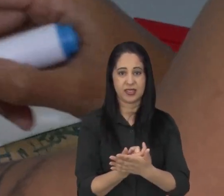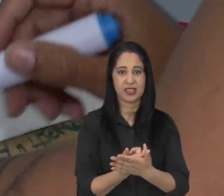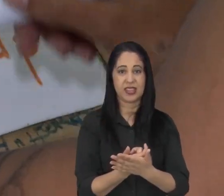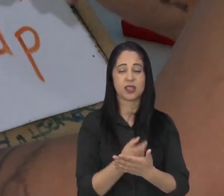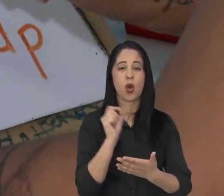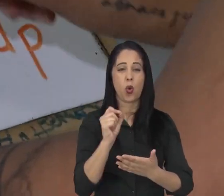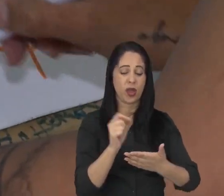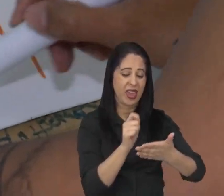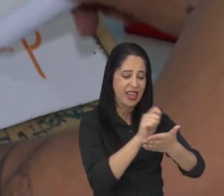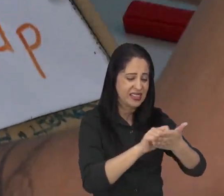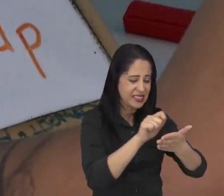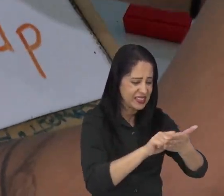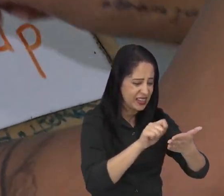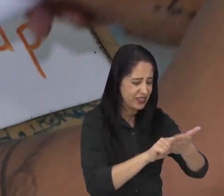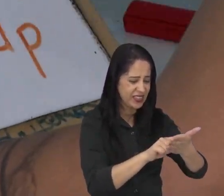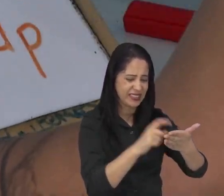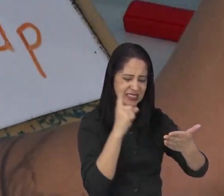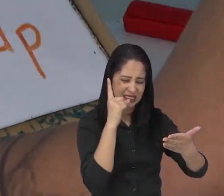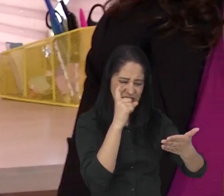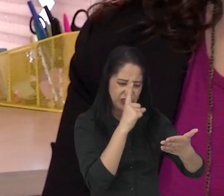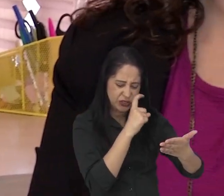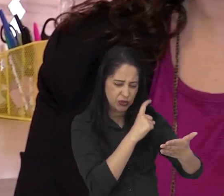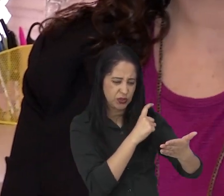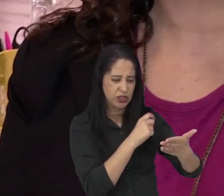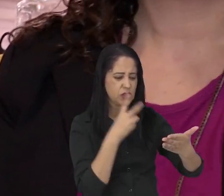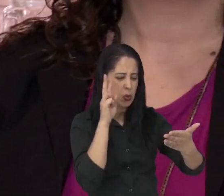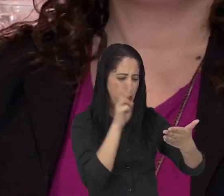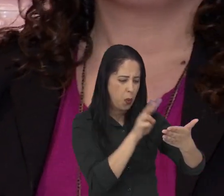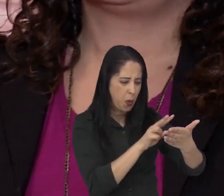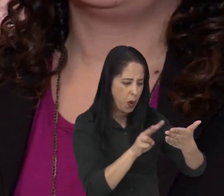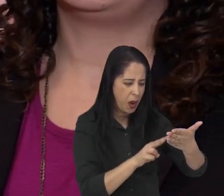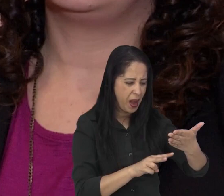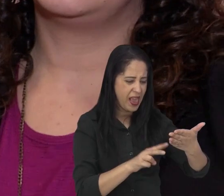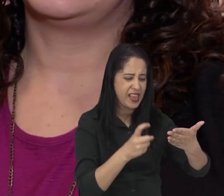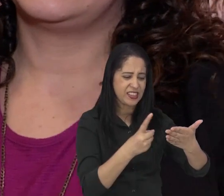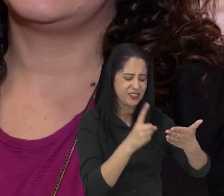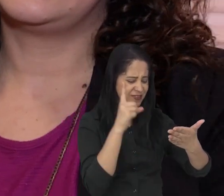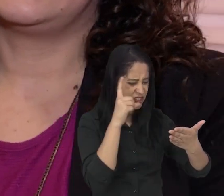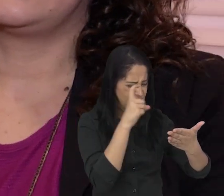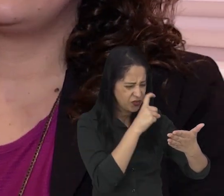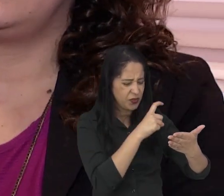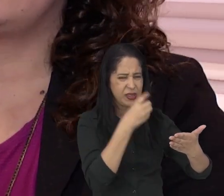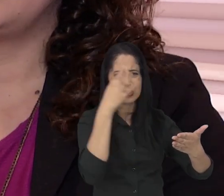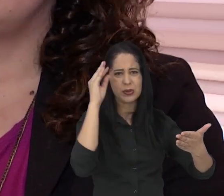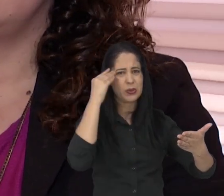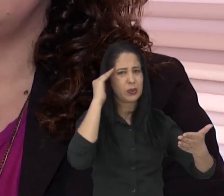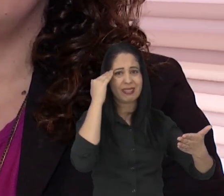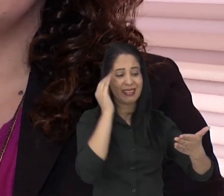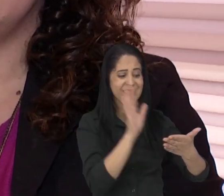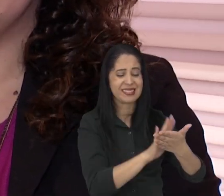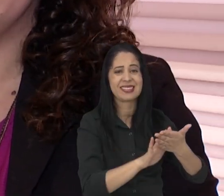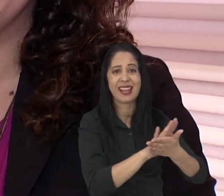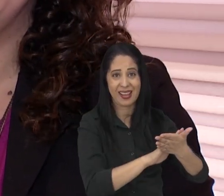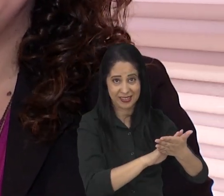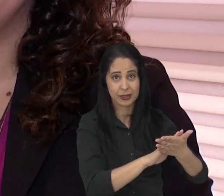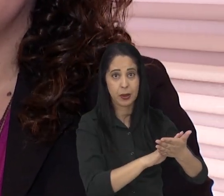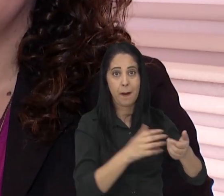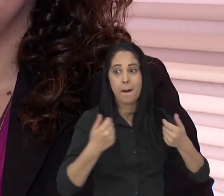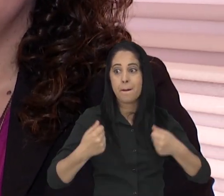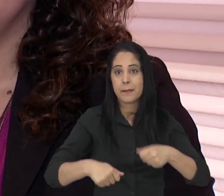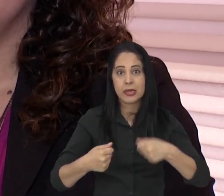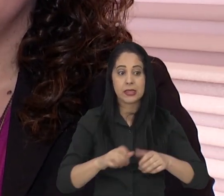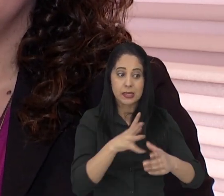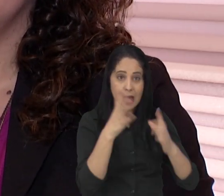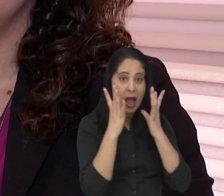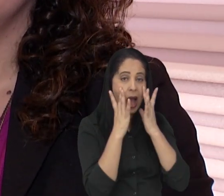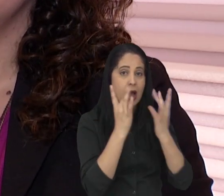pela dificuldade na leitura e escrita. E quando os problemas também estão acompanhados de outros fatores que impactam o aprendizado,